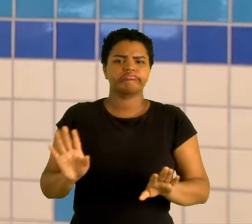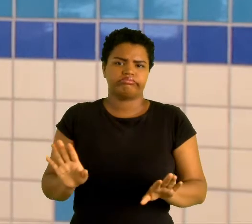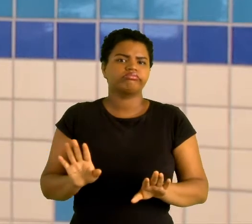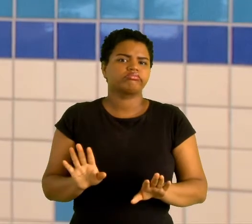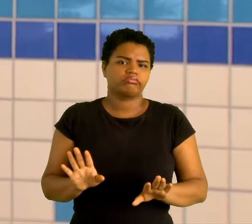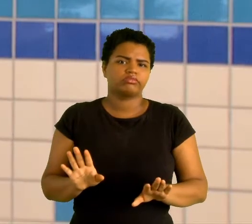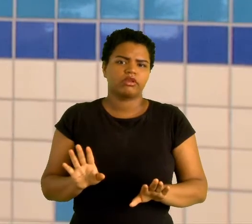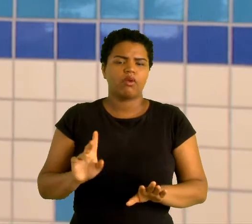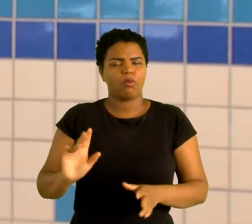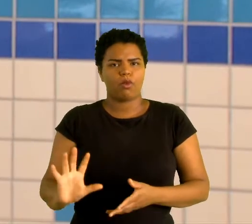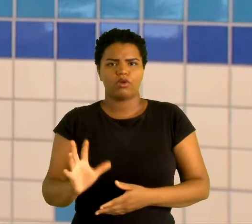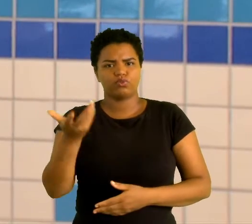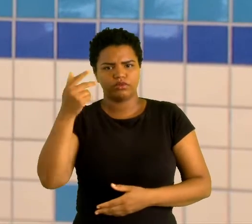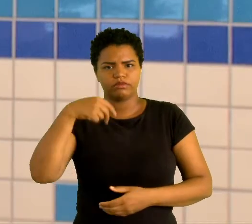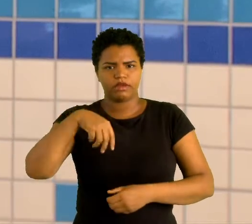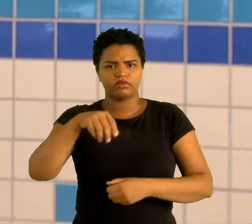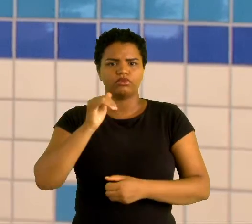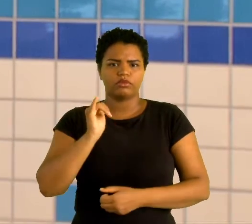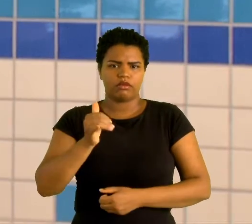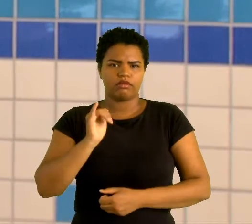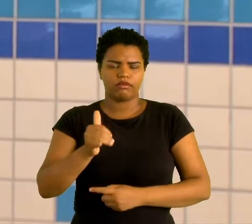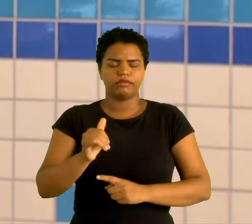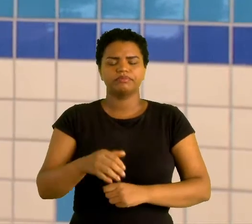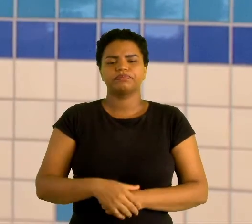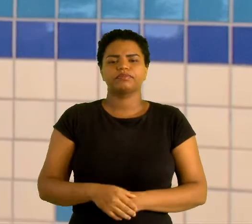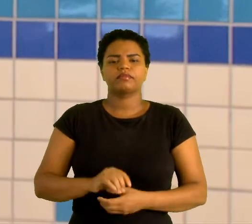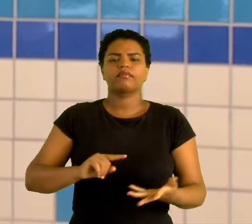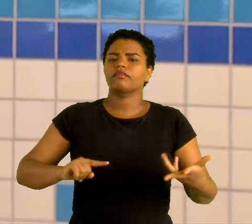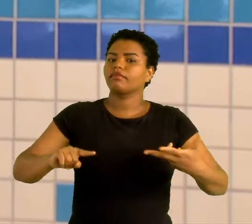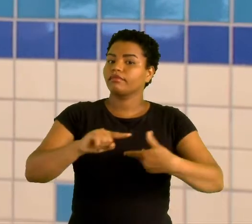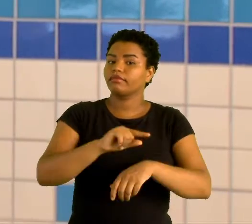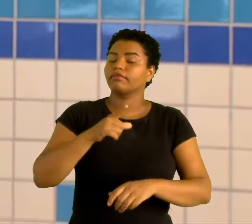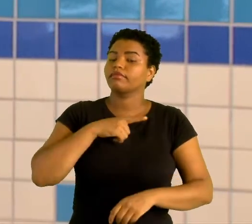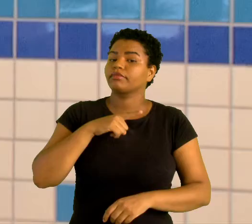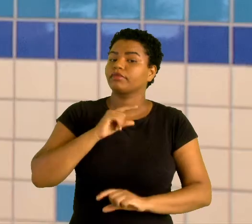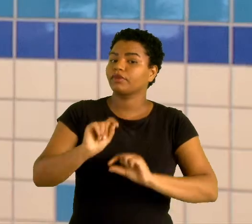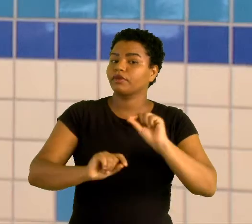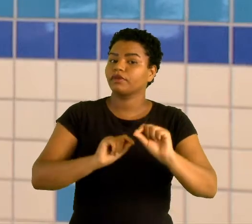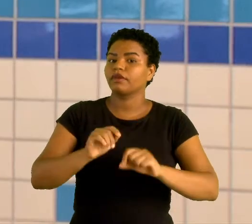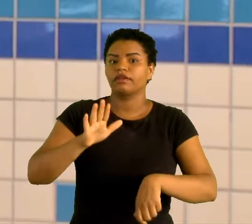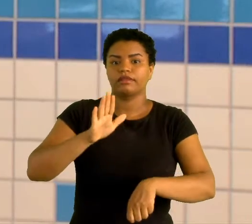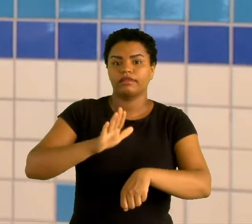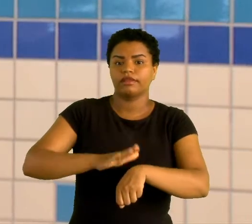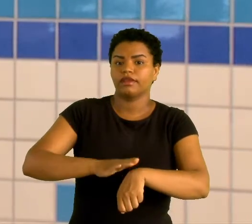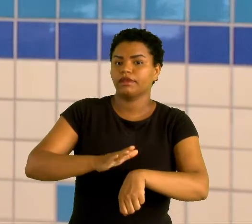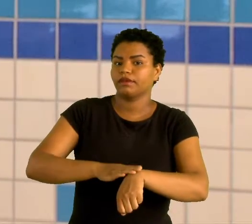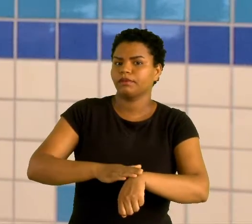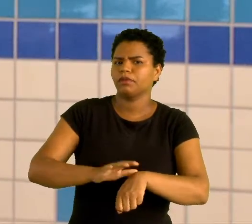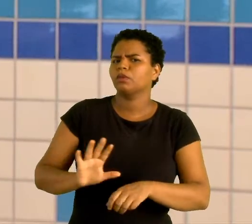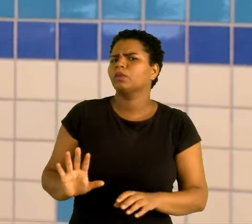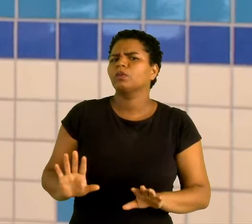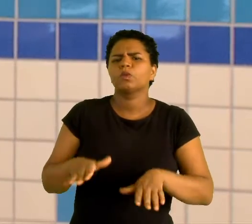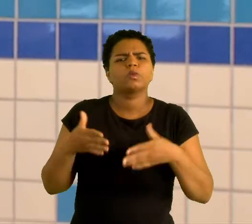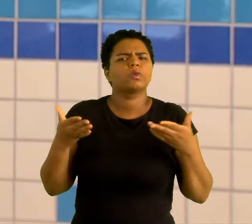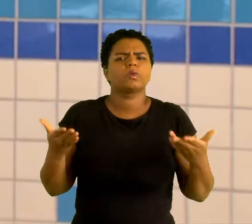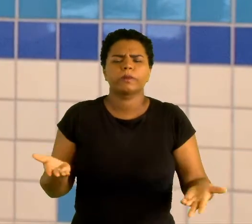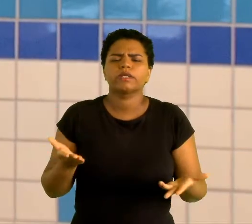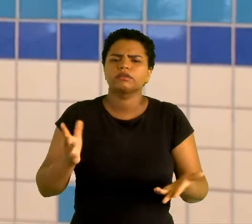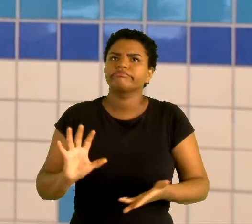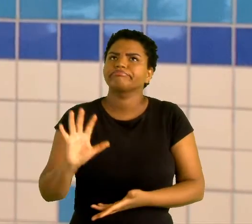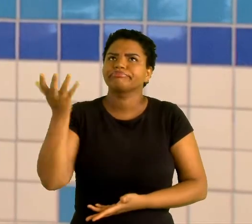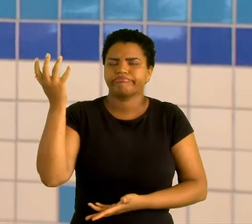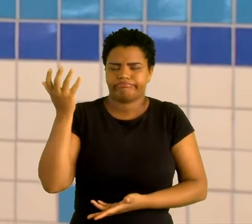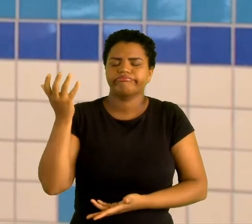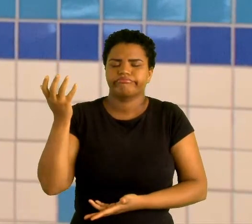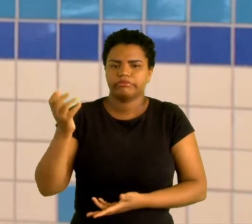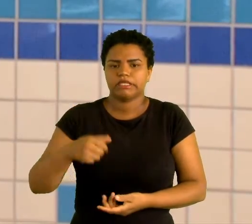aquele acontecimento. Quais são os elementos que tem ali? Tempo, quando que isso aconteceu?